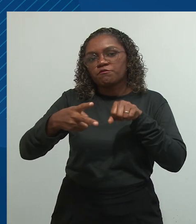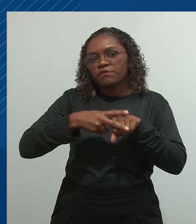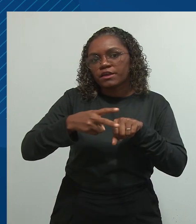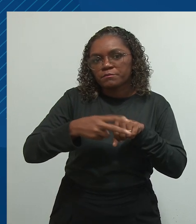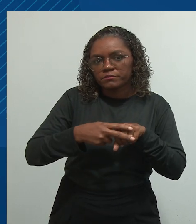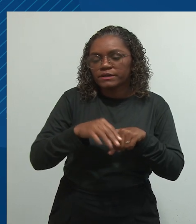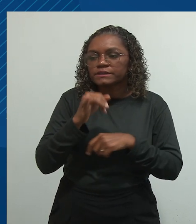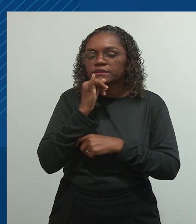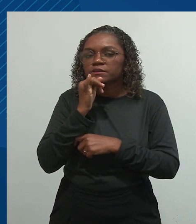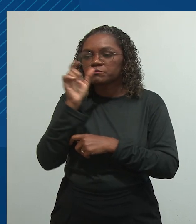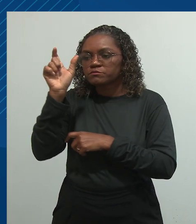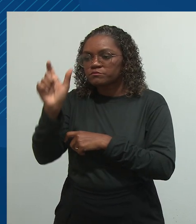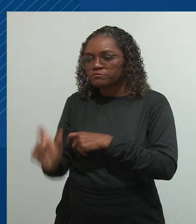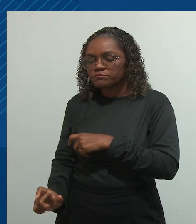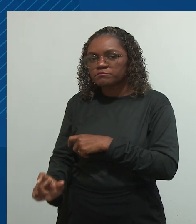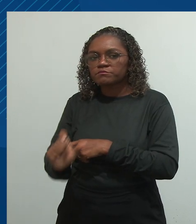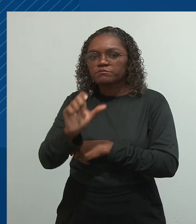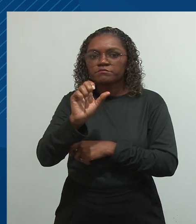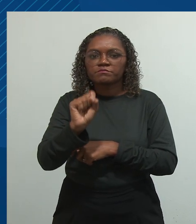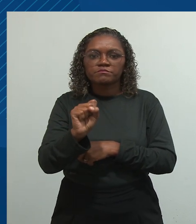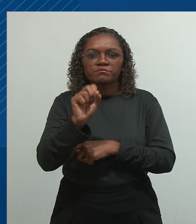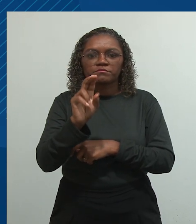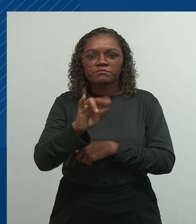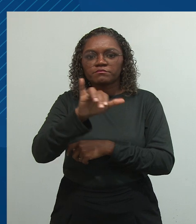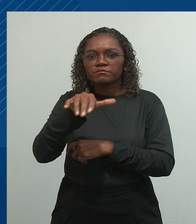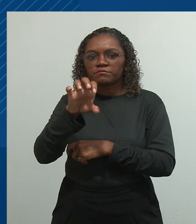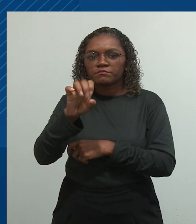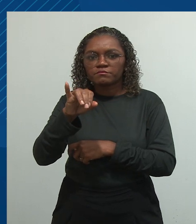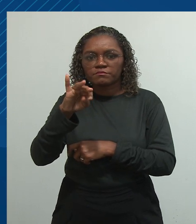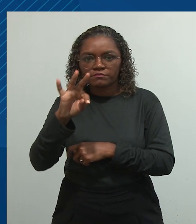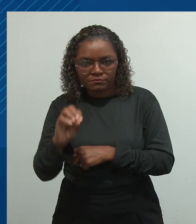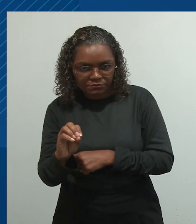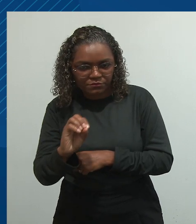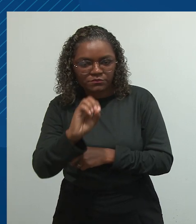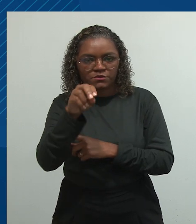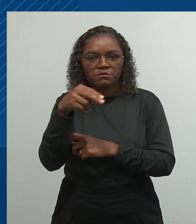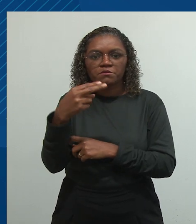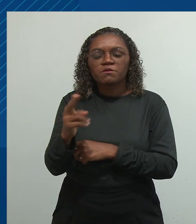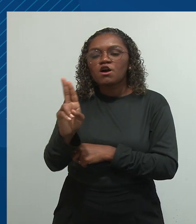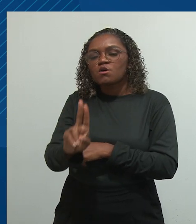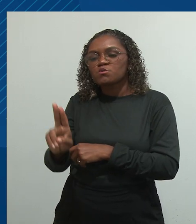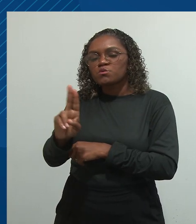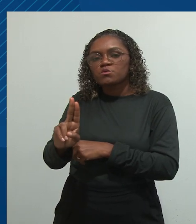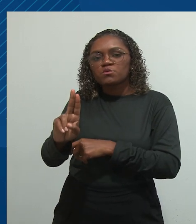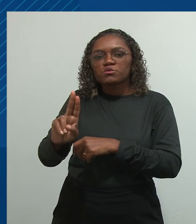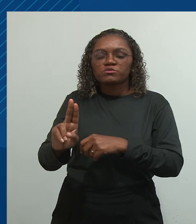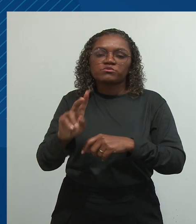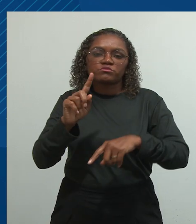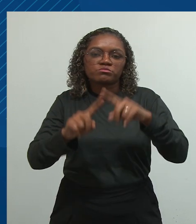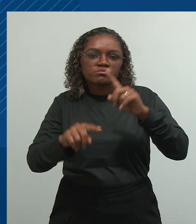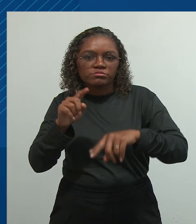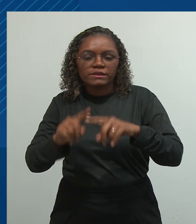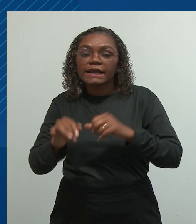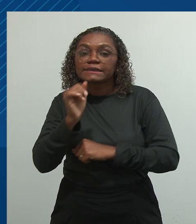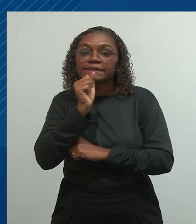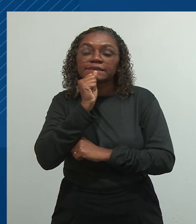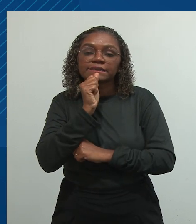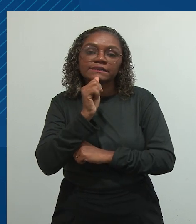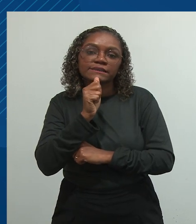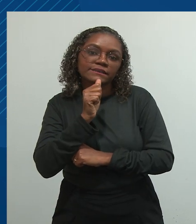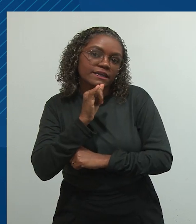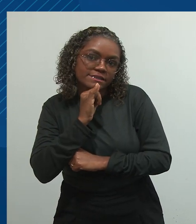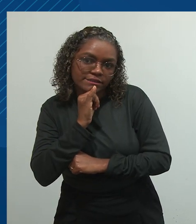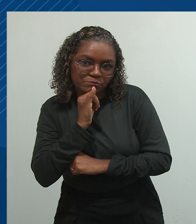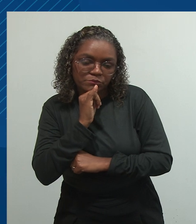alguma coisa, ou a situação está assim. Eu tenho uso de recursos como substantivo, por exemplo, ou